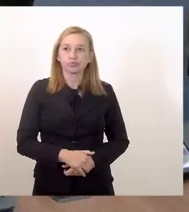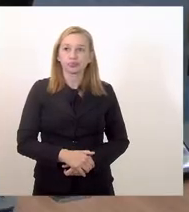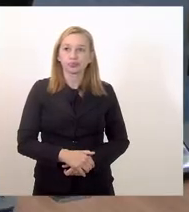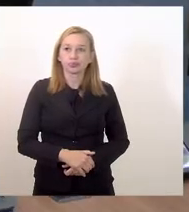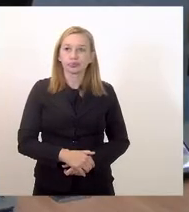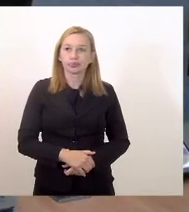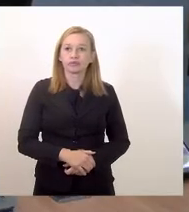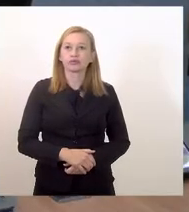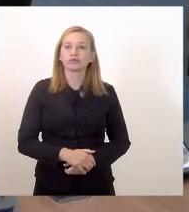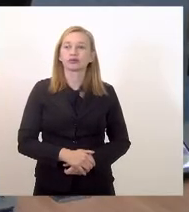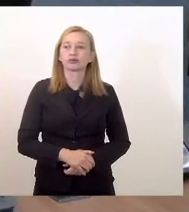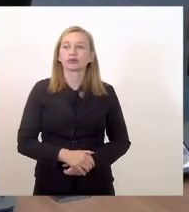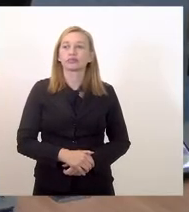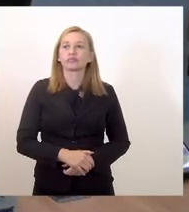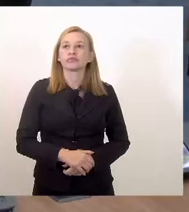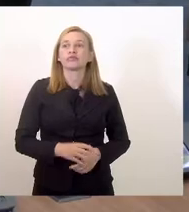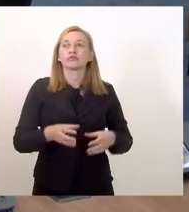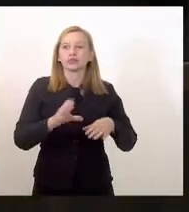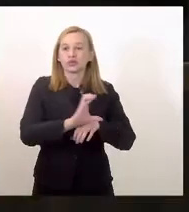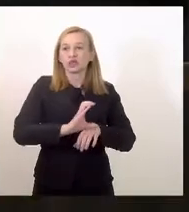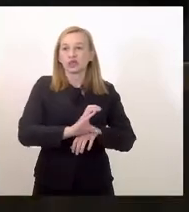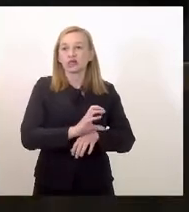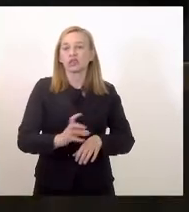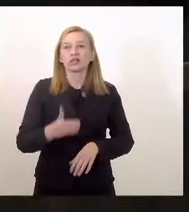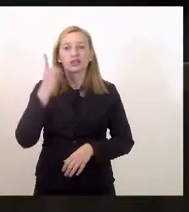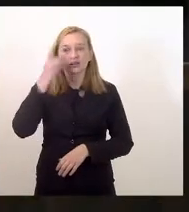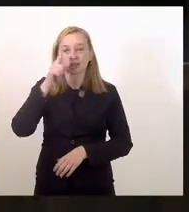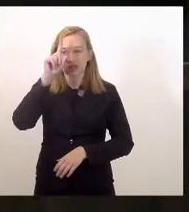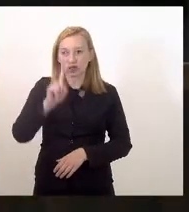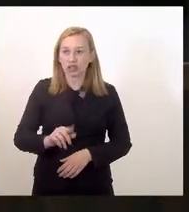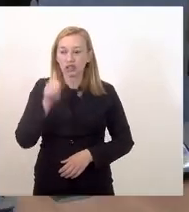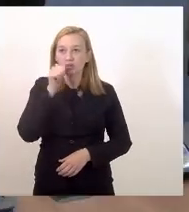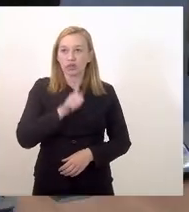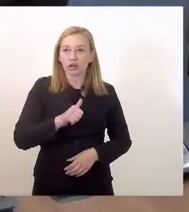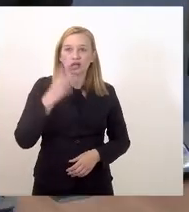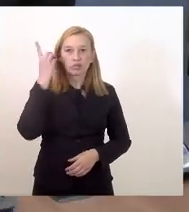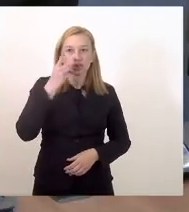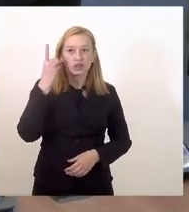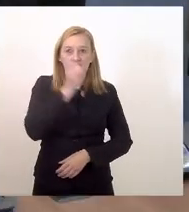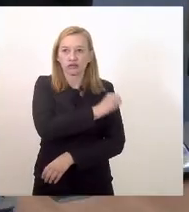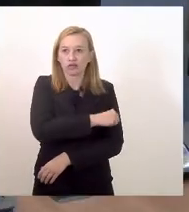Parecer pela constitucionalidade. Defesa dos Direitos da Mulher, deputada enfermeira Rejane.